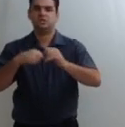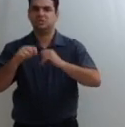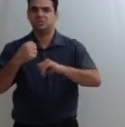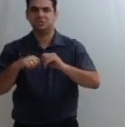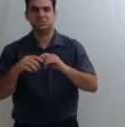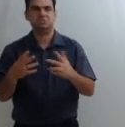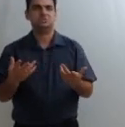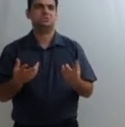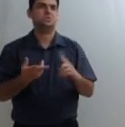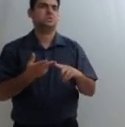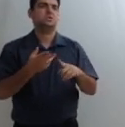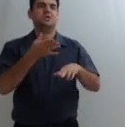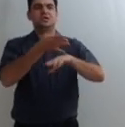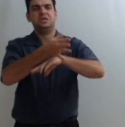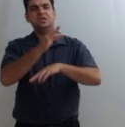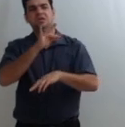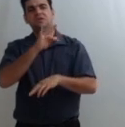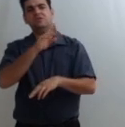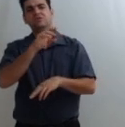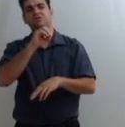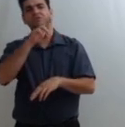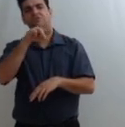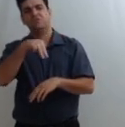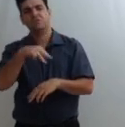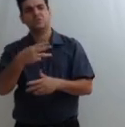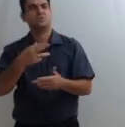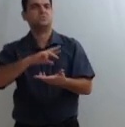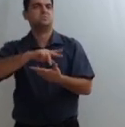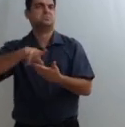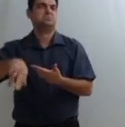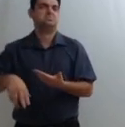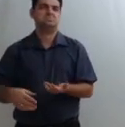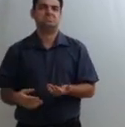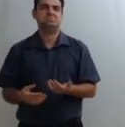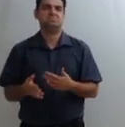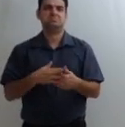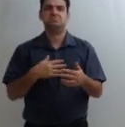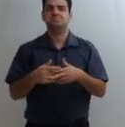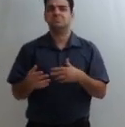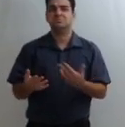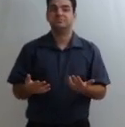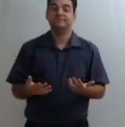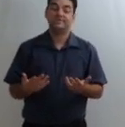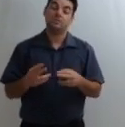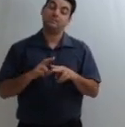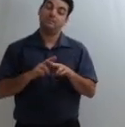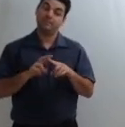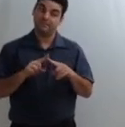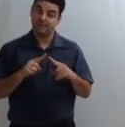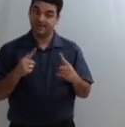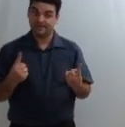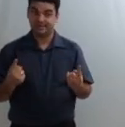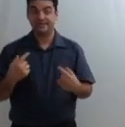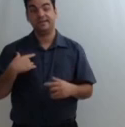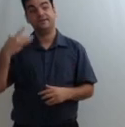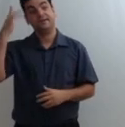comparecendo aos semelhamentos judiciais, que o próximo ato aqui é o júri. Mas, penso, Excelências, principalmente